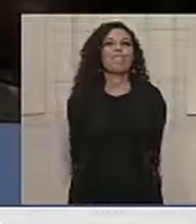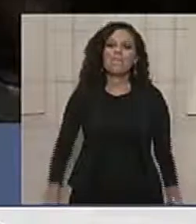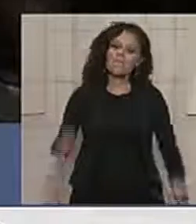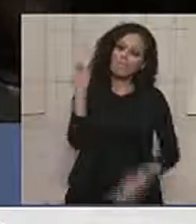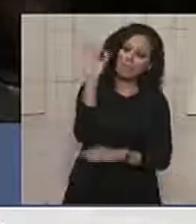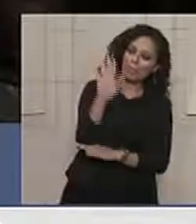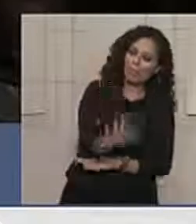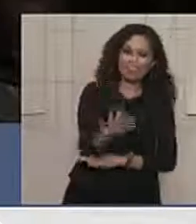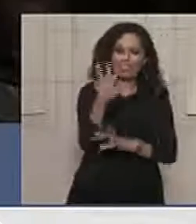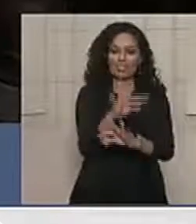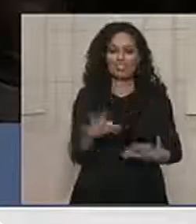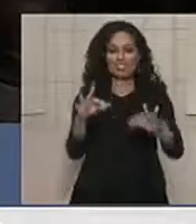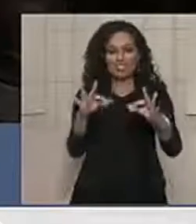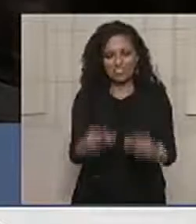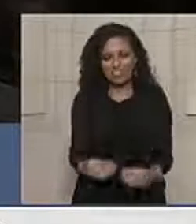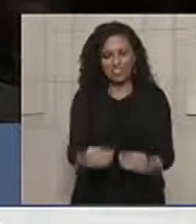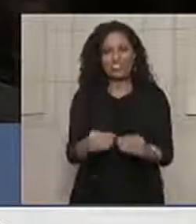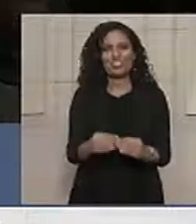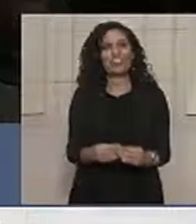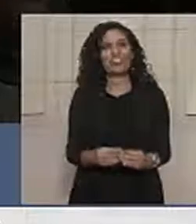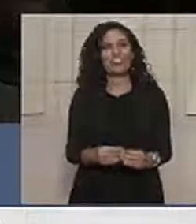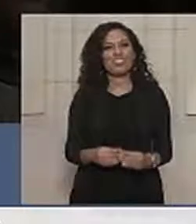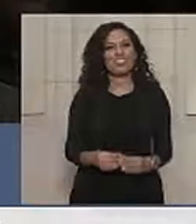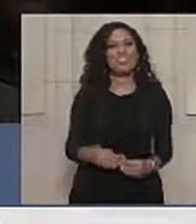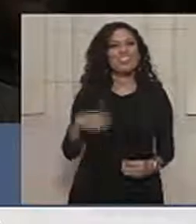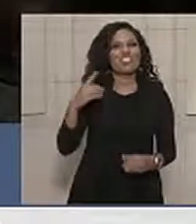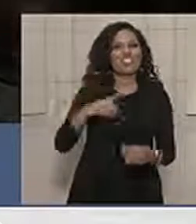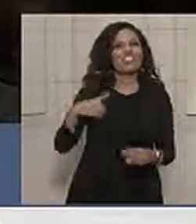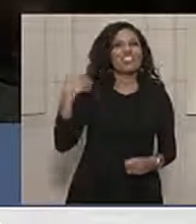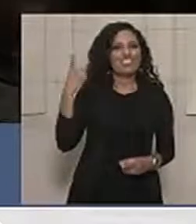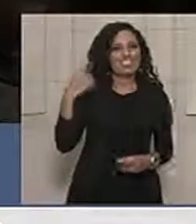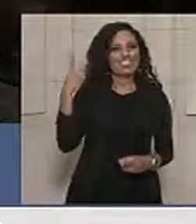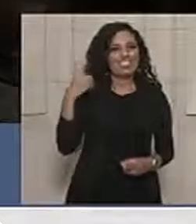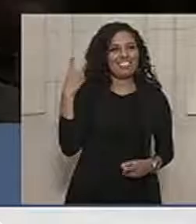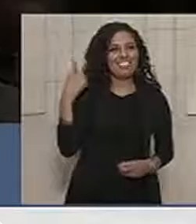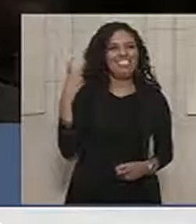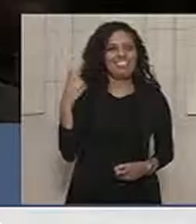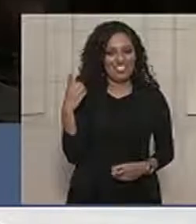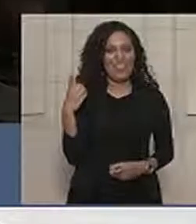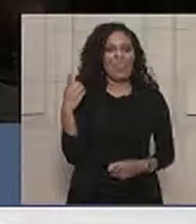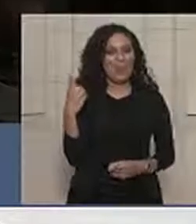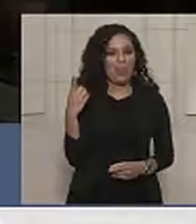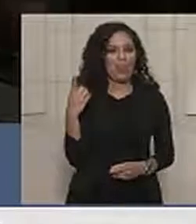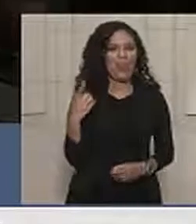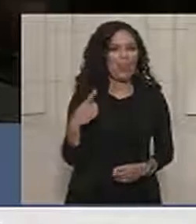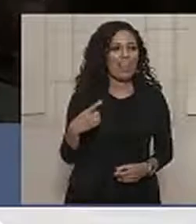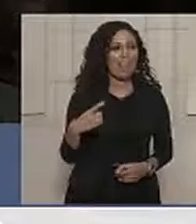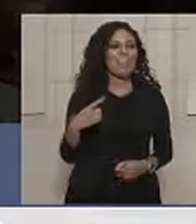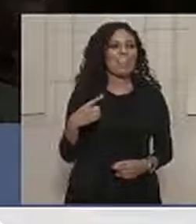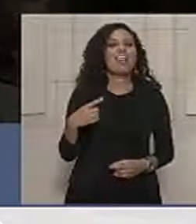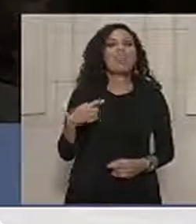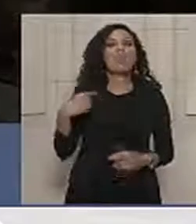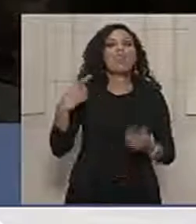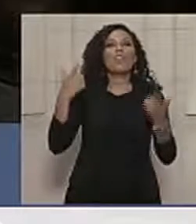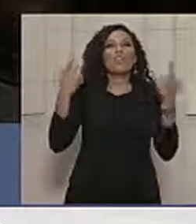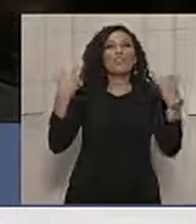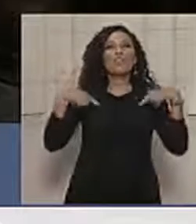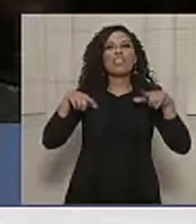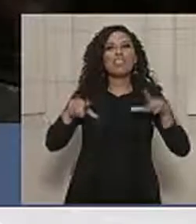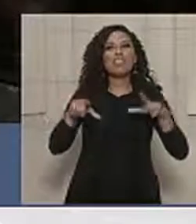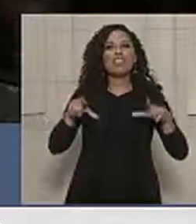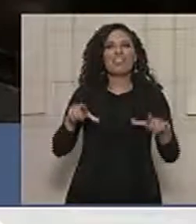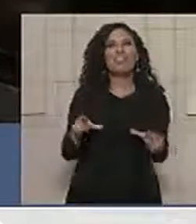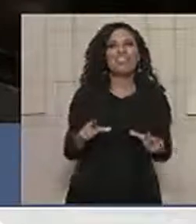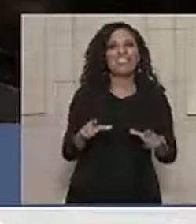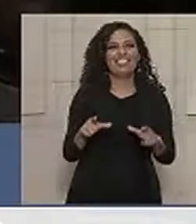Boa tarde a todos e todas, nobres colegas deputados e deputadas. Muito boa tarde a quem nos assiste pela TV Alerj.